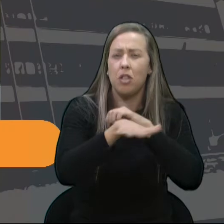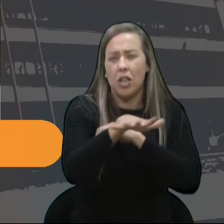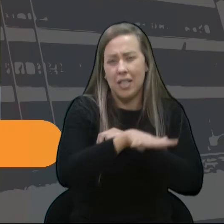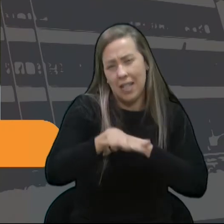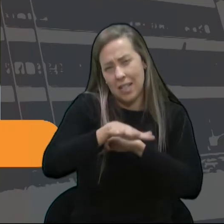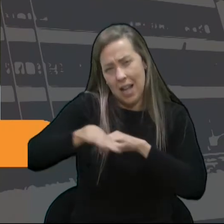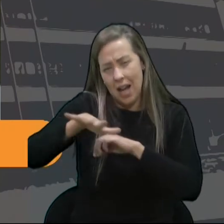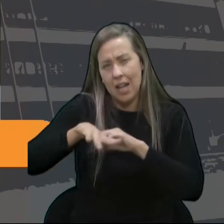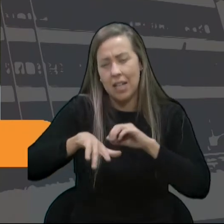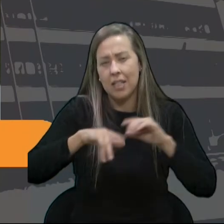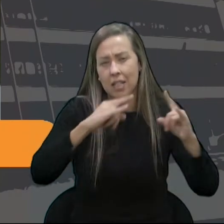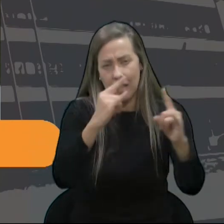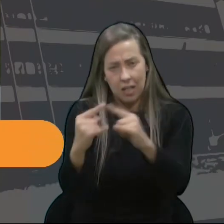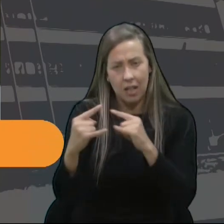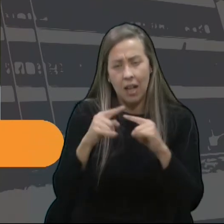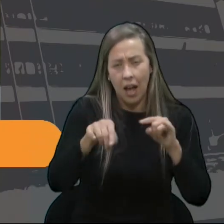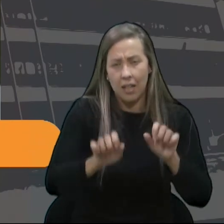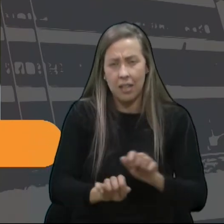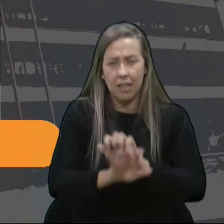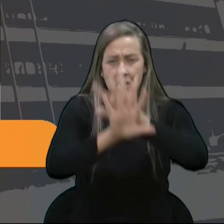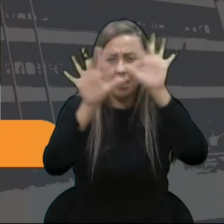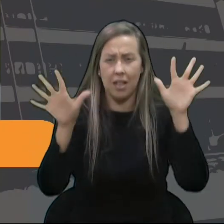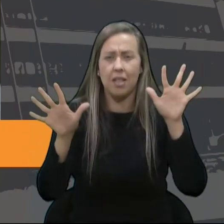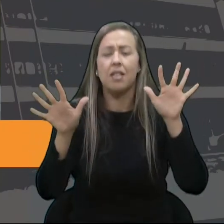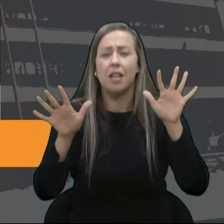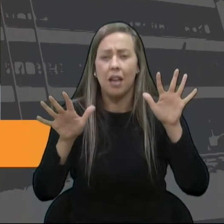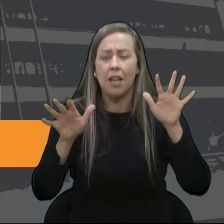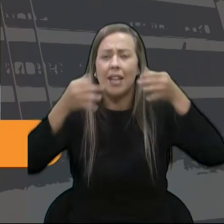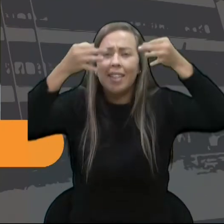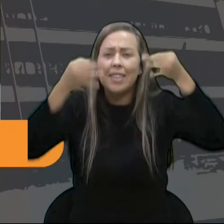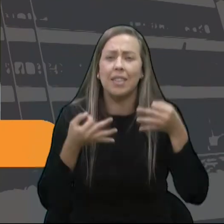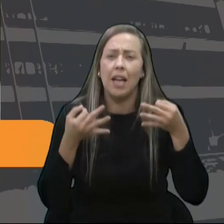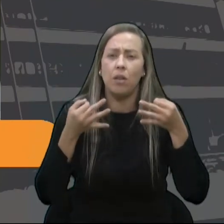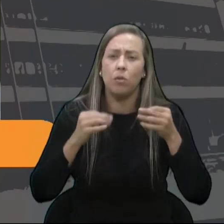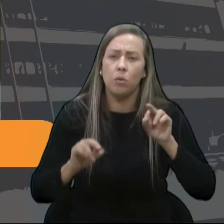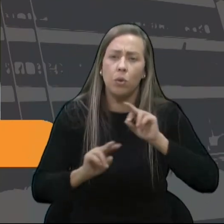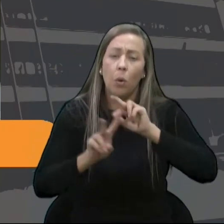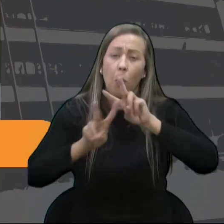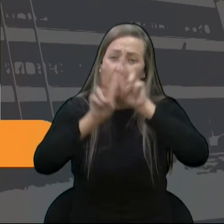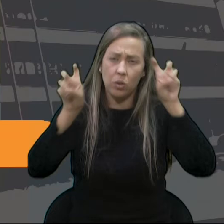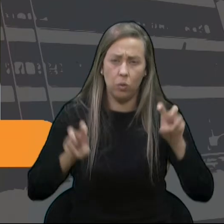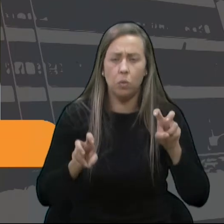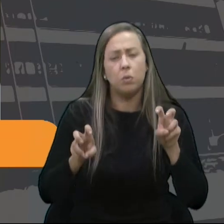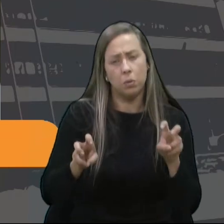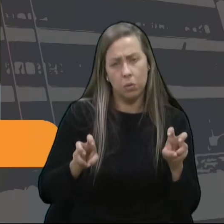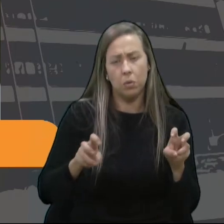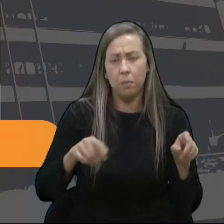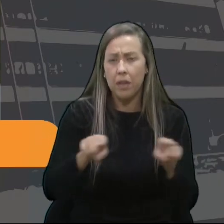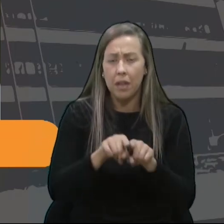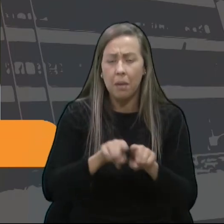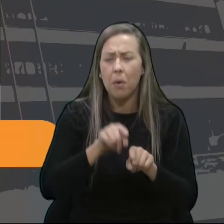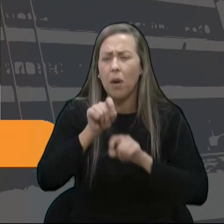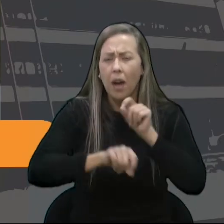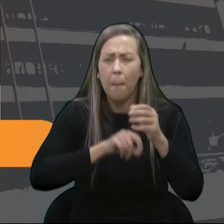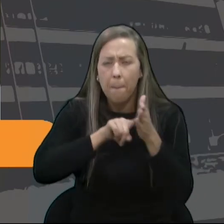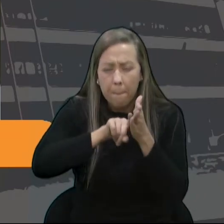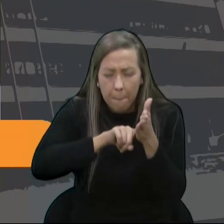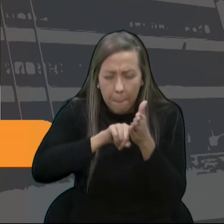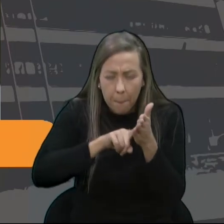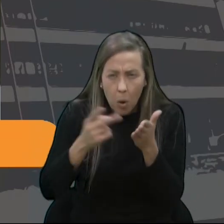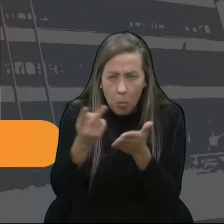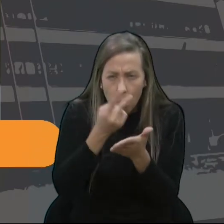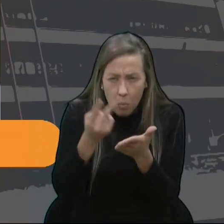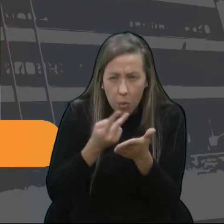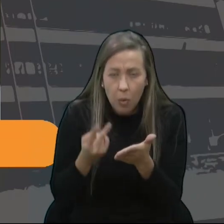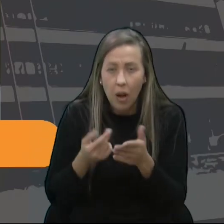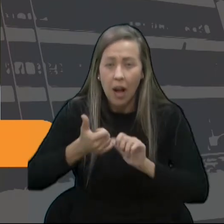é justamente esclarecer os fatos, né? E, inclusive, procurar nesse processo